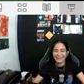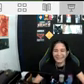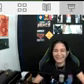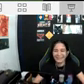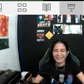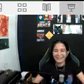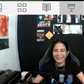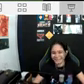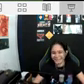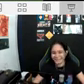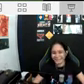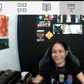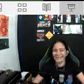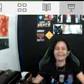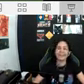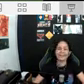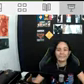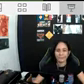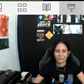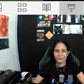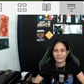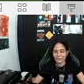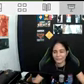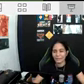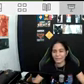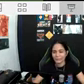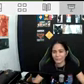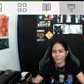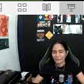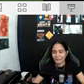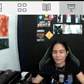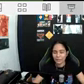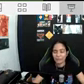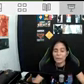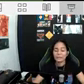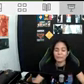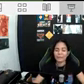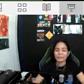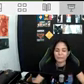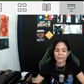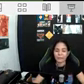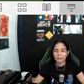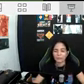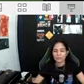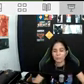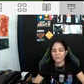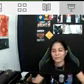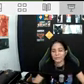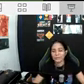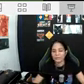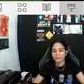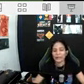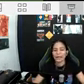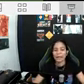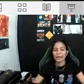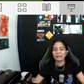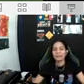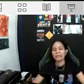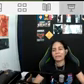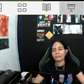desculpa. Não tenha variações, certo? Isso, como eu disse, vai ser de acordo com cada trabalho. Então, nessa pergunta, não é só para dizer